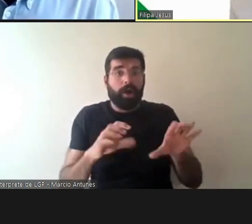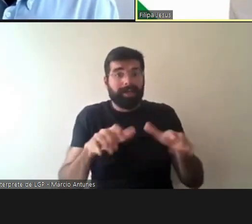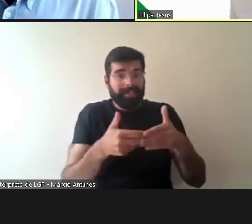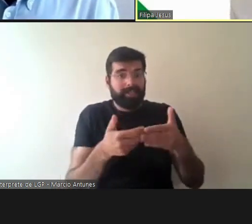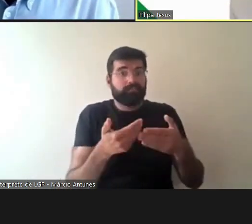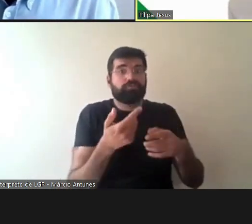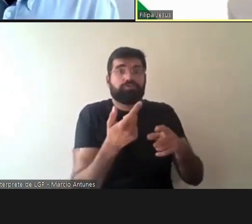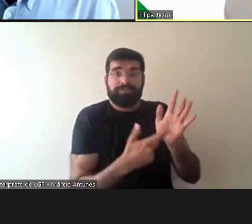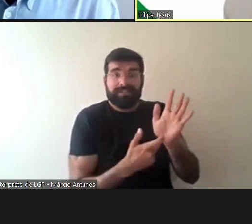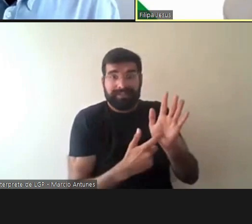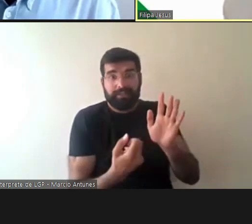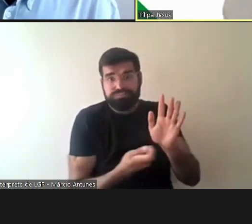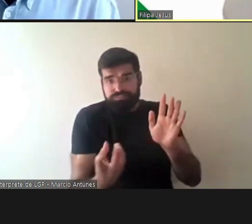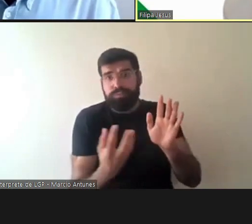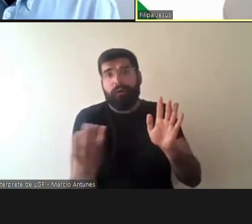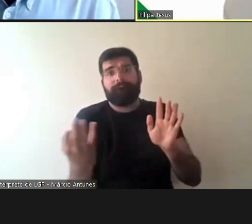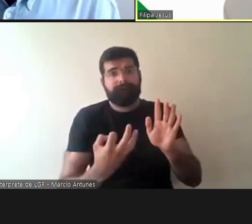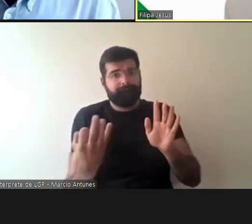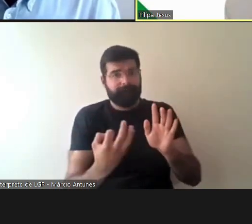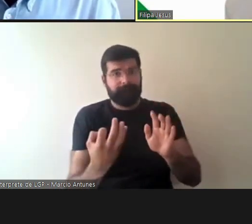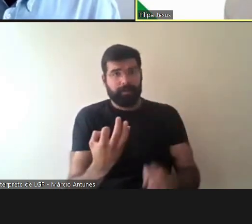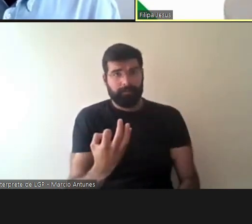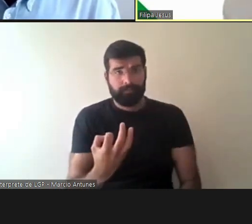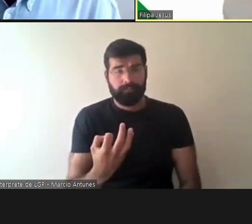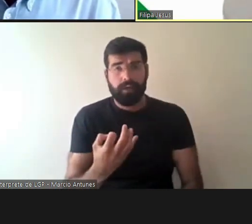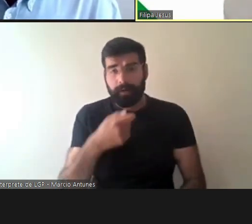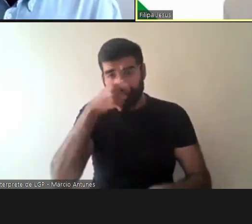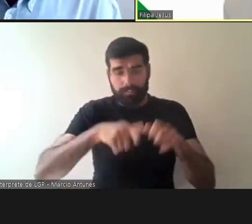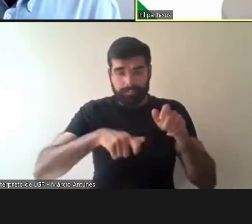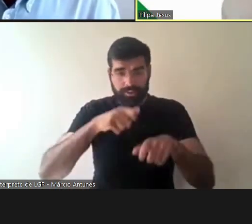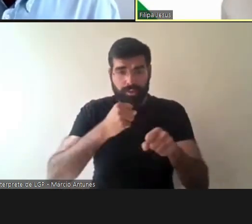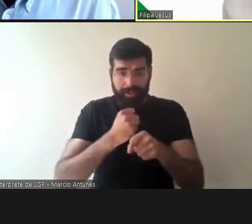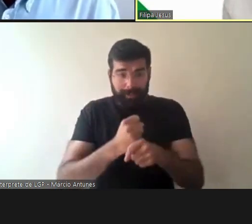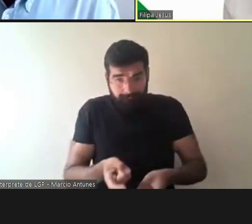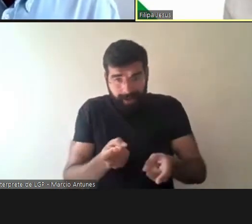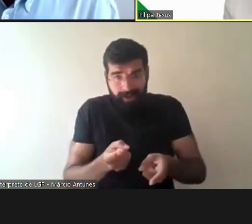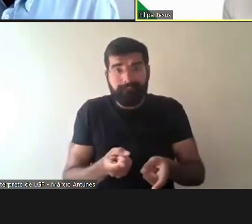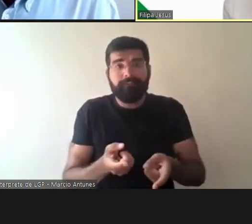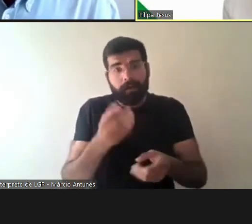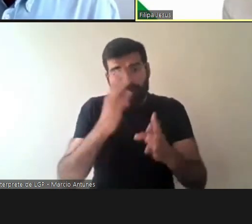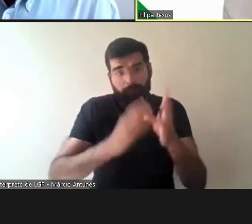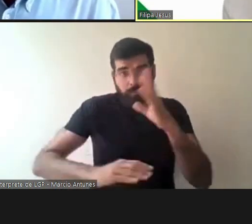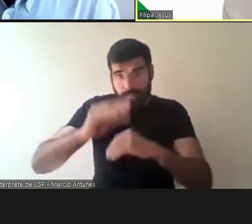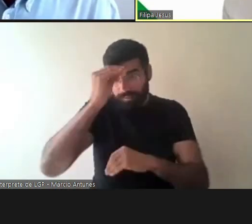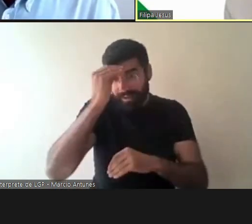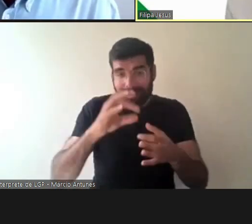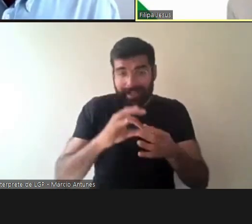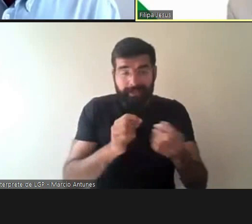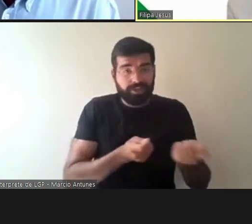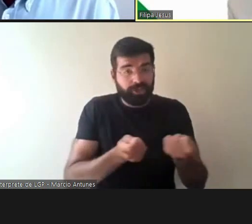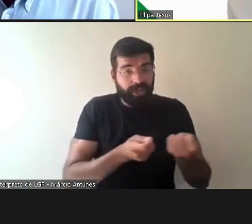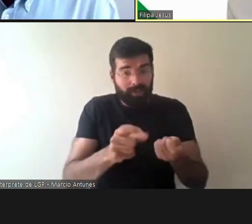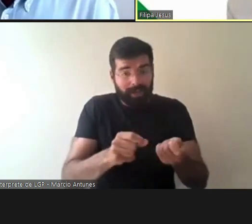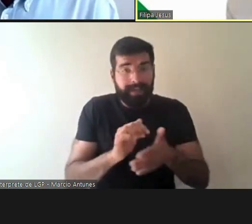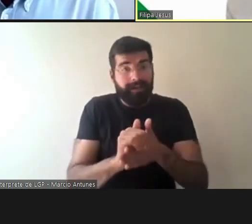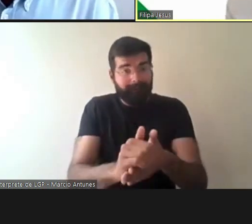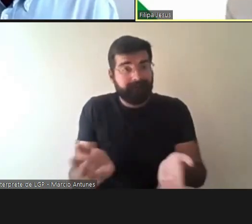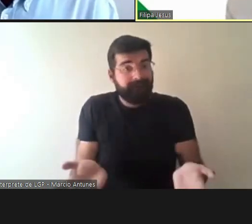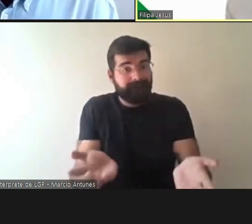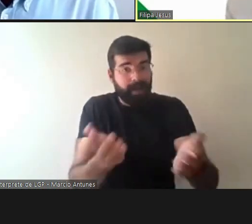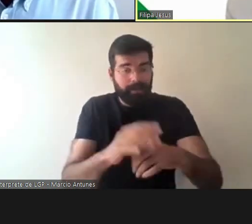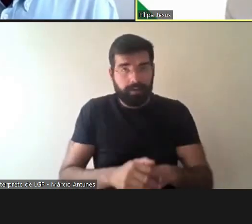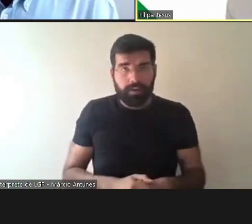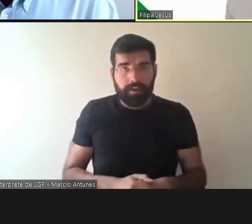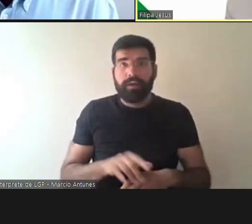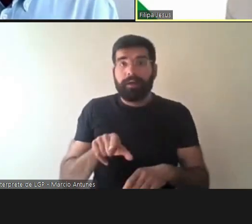sentem necessidade de que os seus trabalhadores façam este tipo de formações ligadas à gestão e à liderança, e o Catálogo